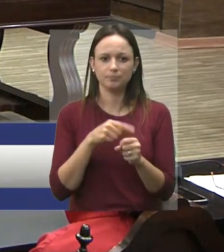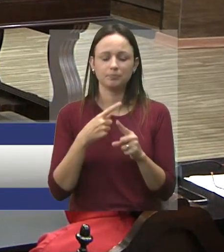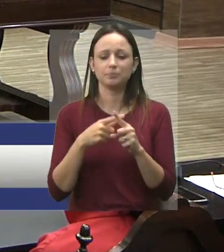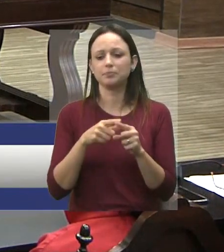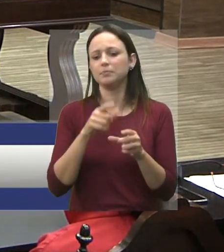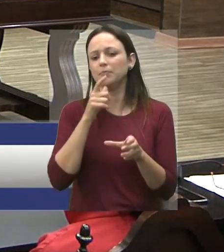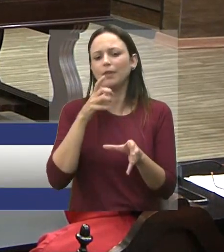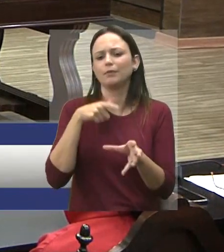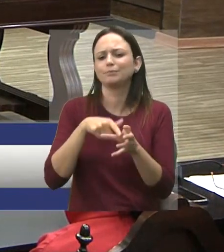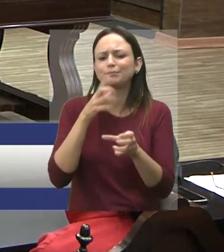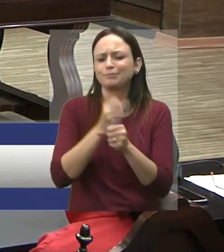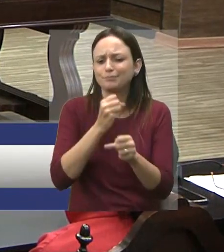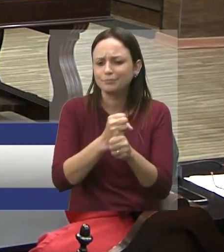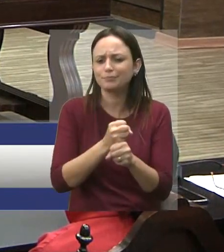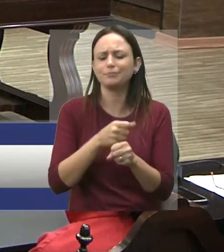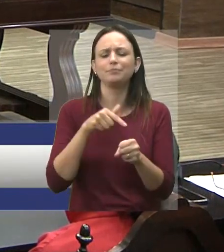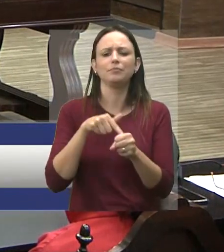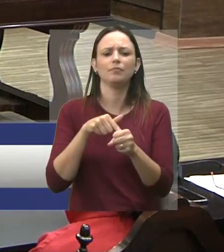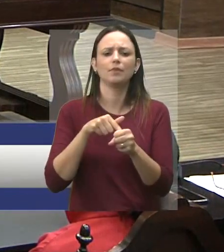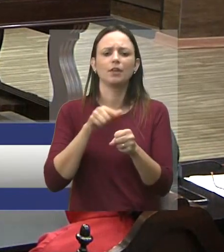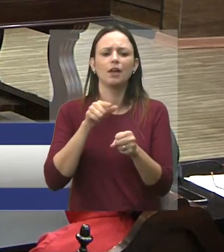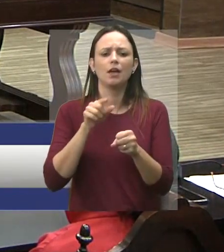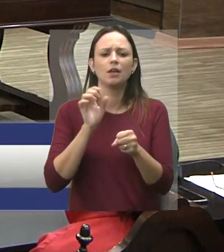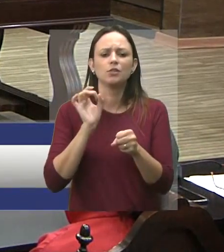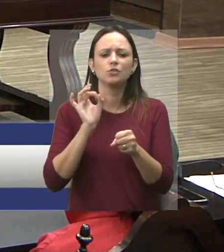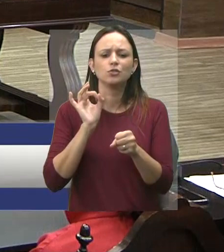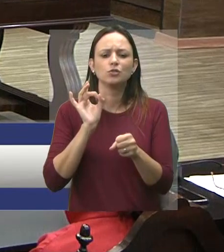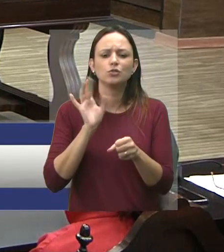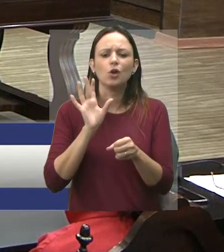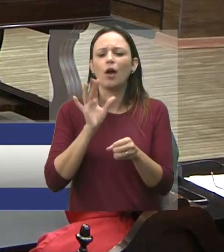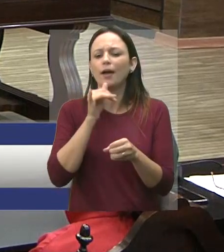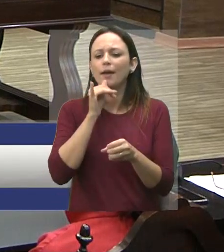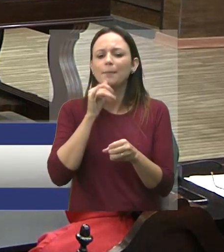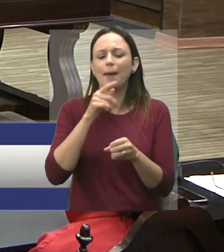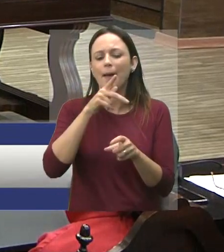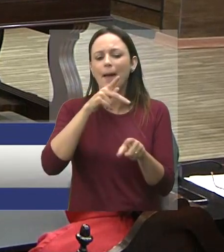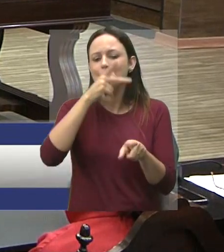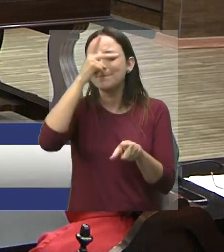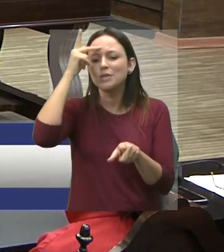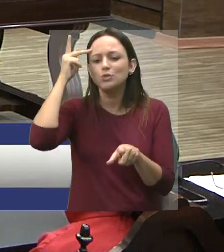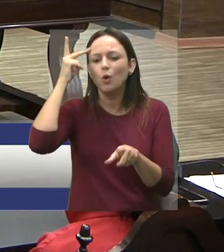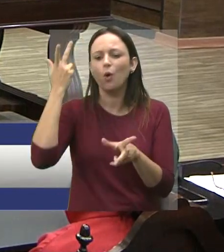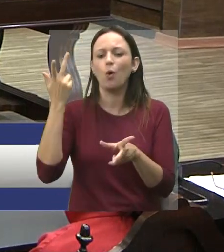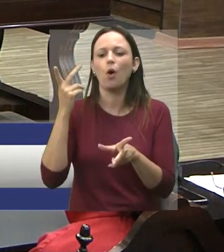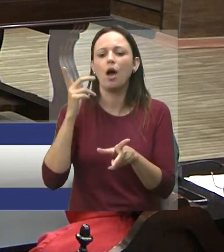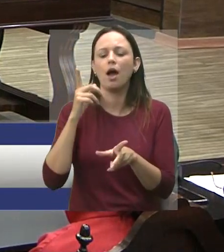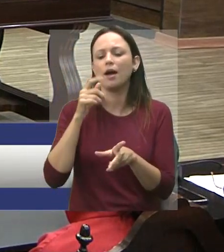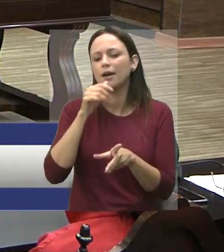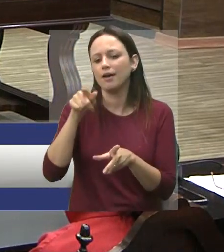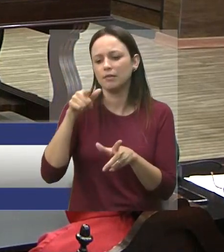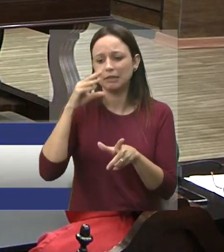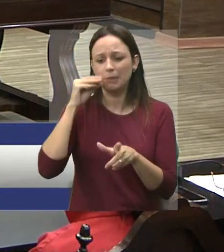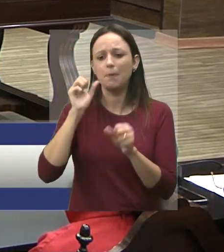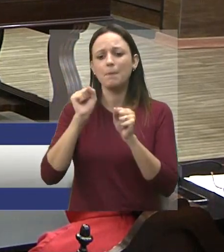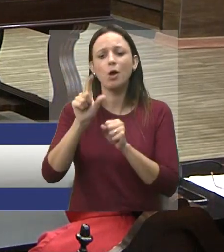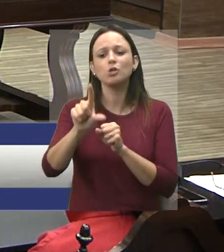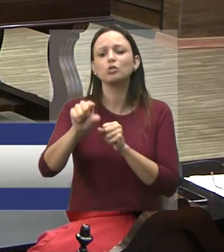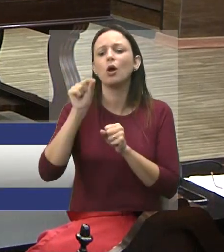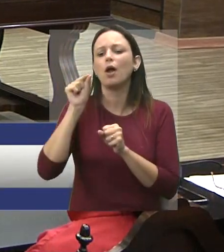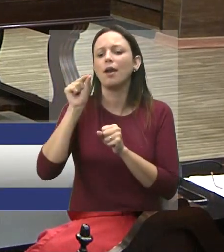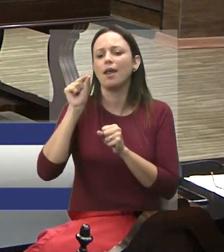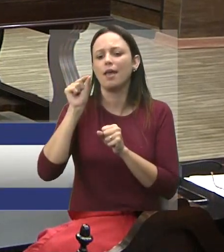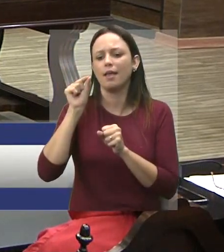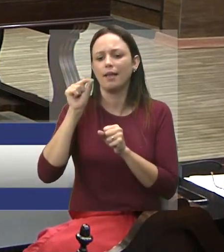faculdade, ela veio justamente para poder dar a opção do trabalhador de trabalhar por um